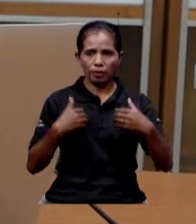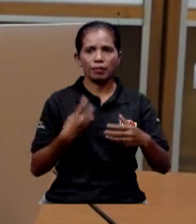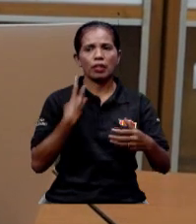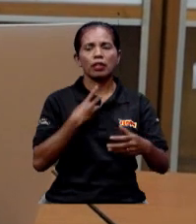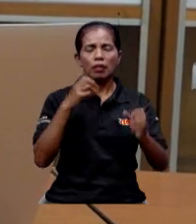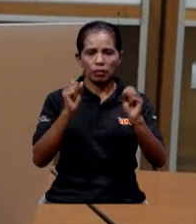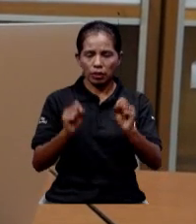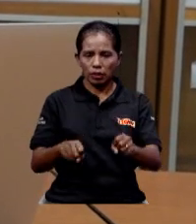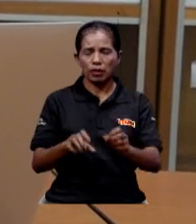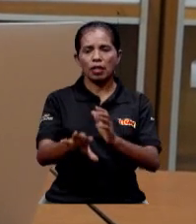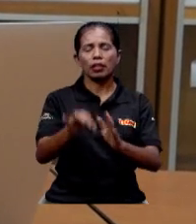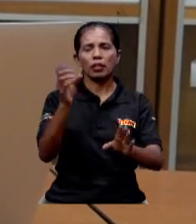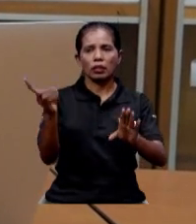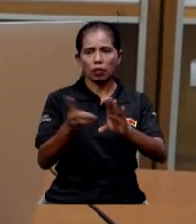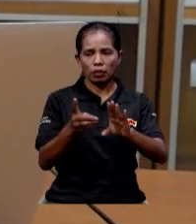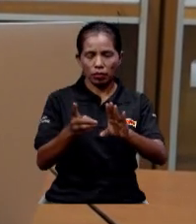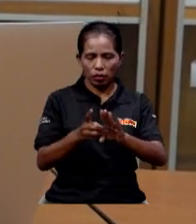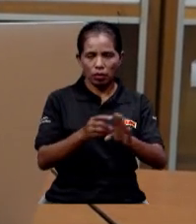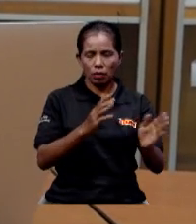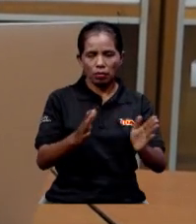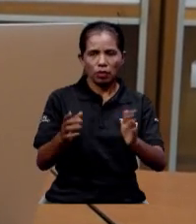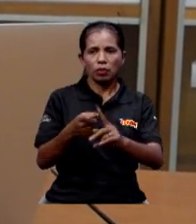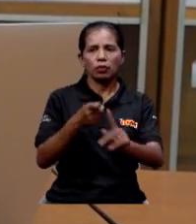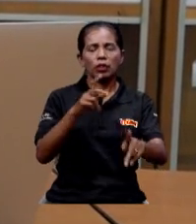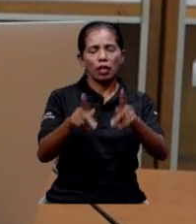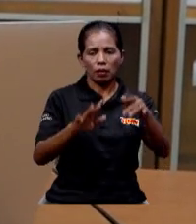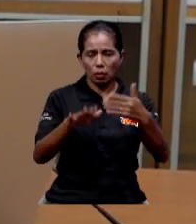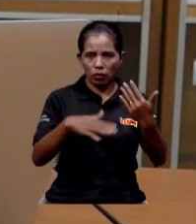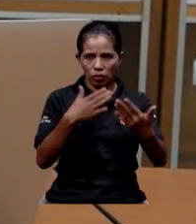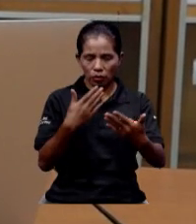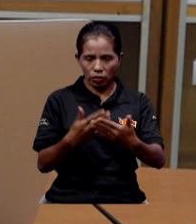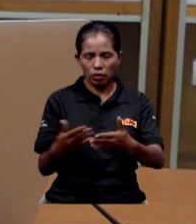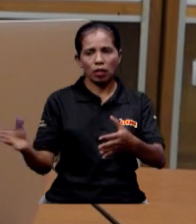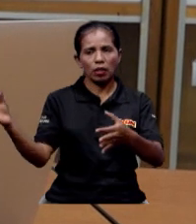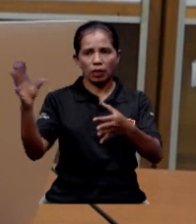retan documento se relaciona ao processo serne, ou se entidade se relaciona, na caixa